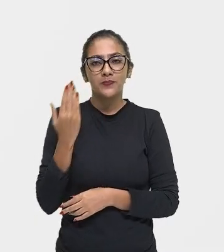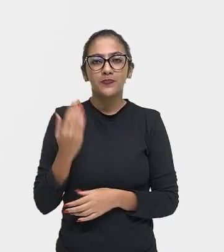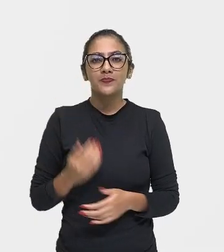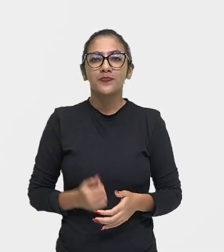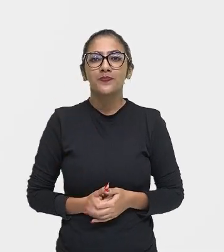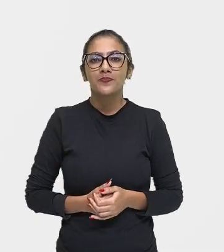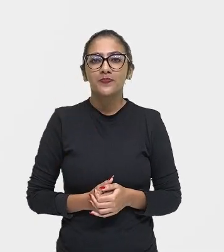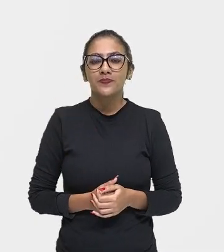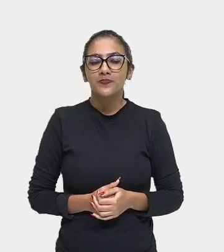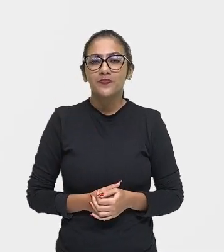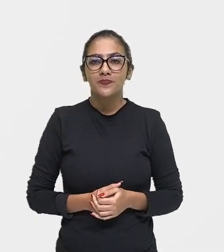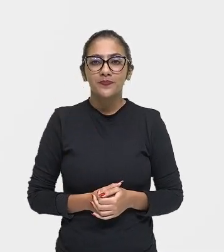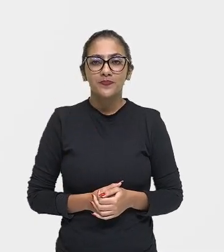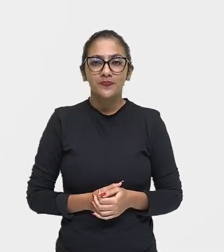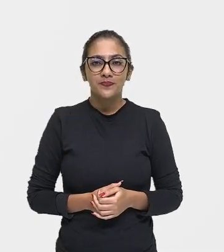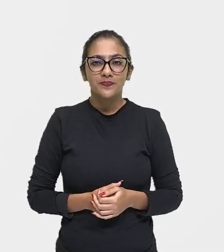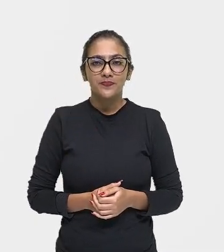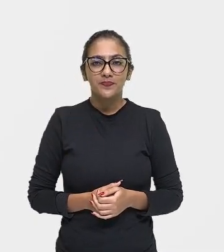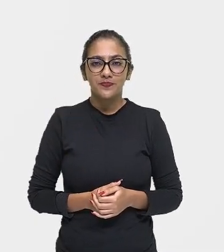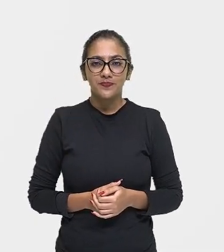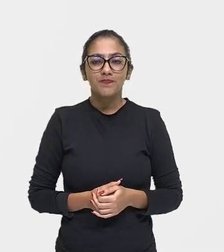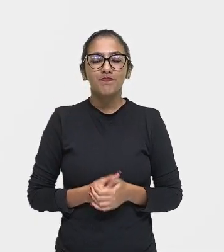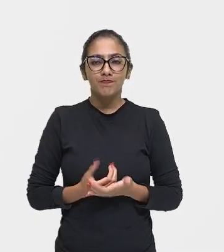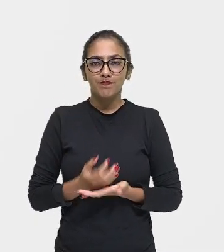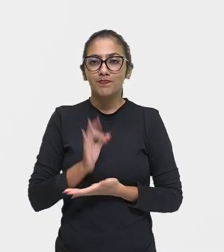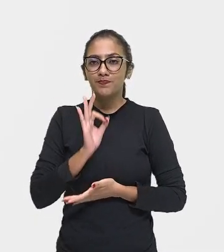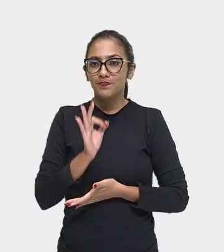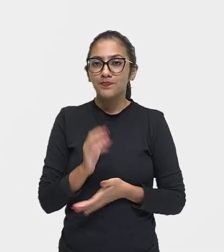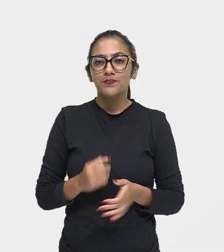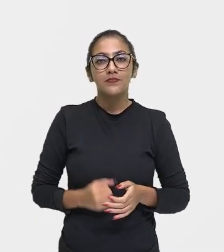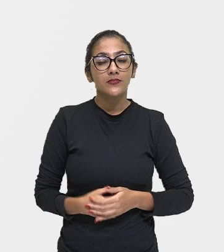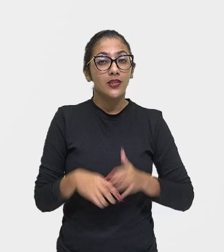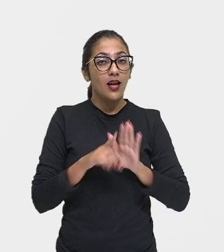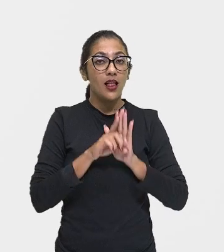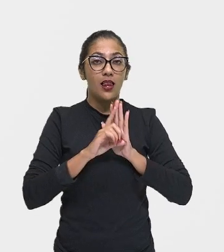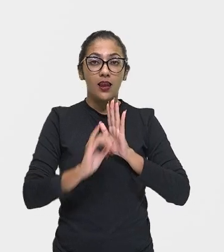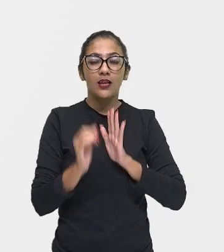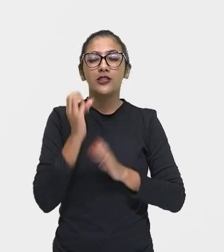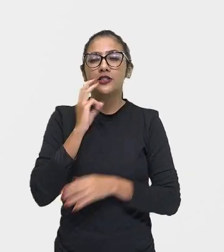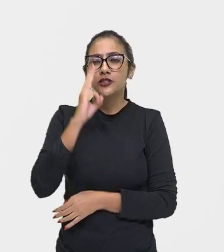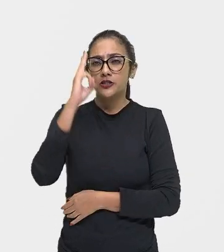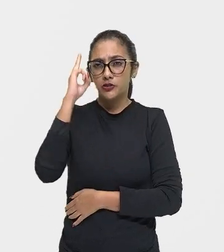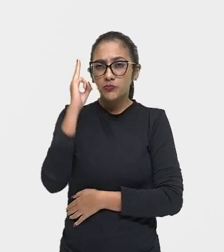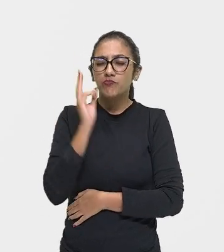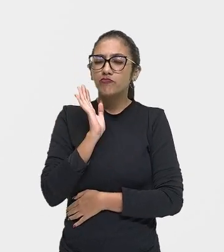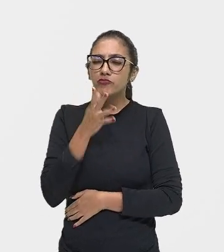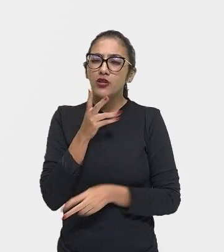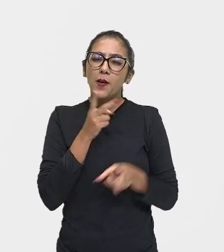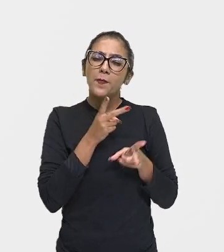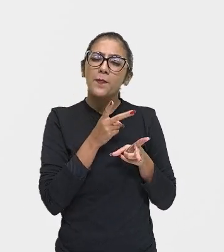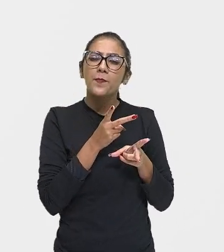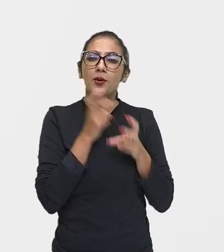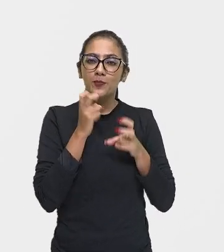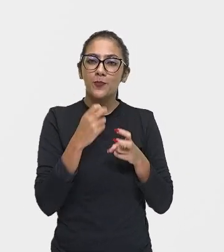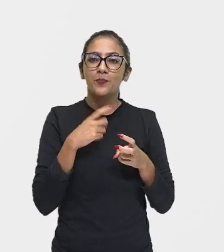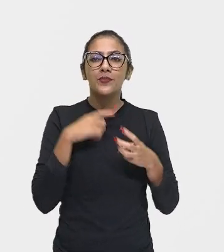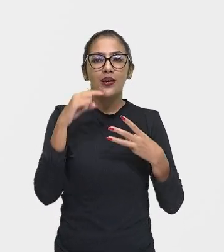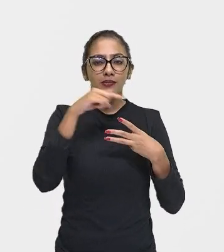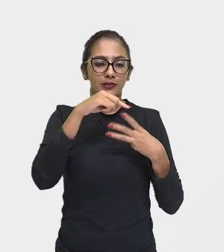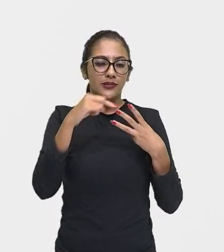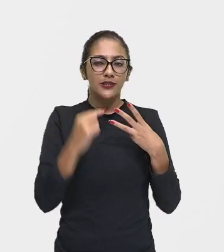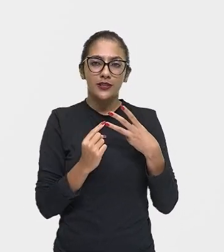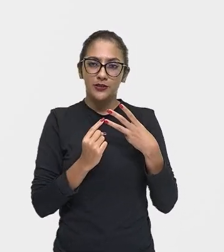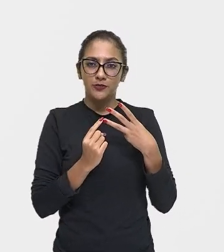Vejam. Muito bem, olha só. Nas leis de Newton, como nós já percebemos, elas têm 3